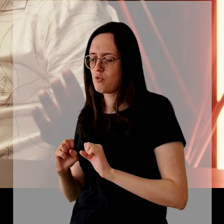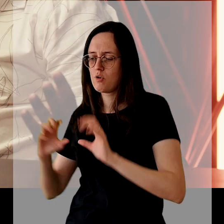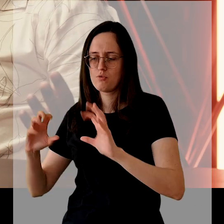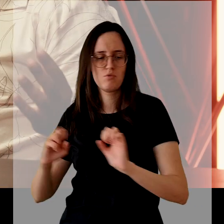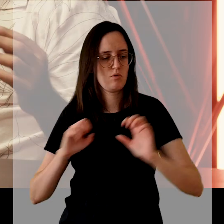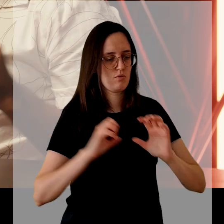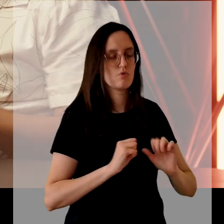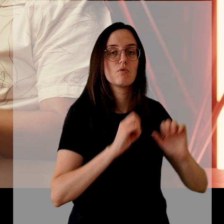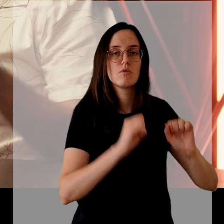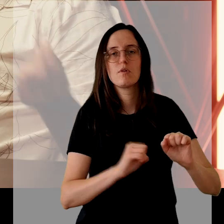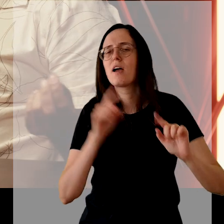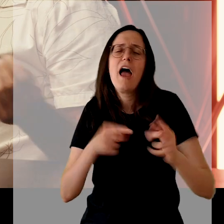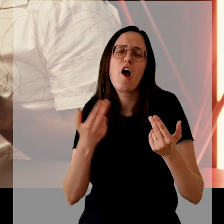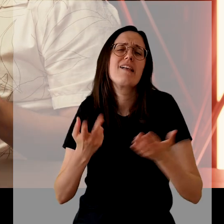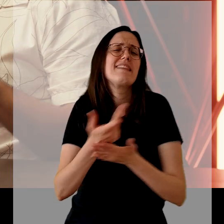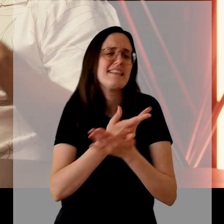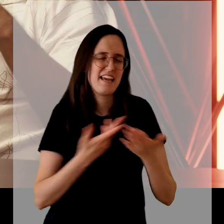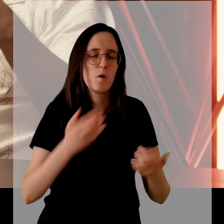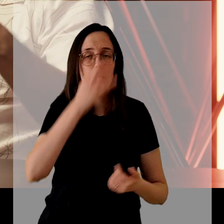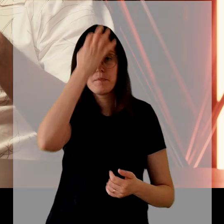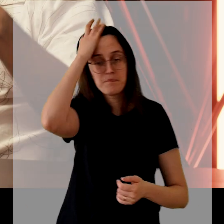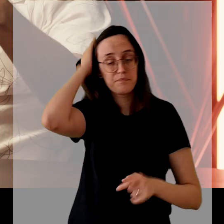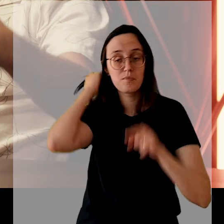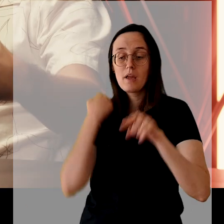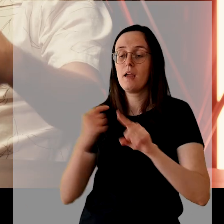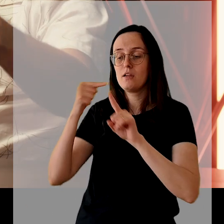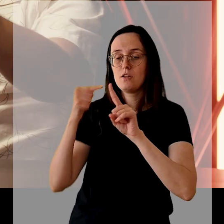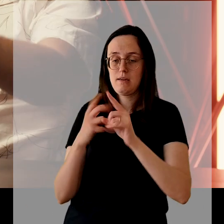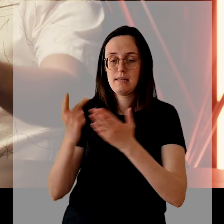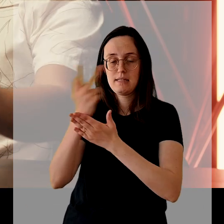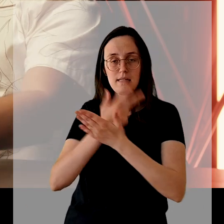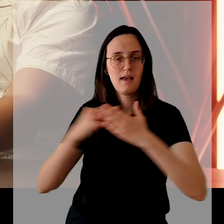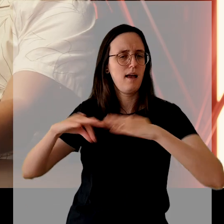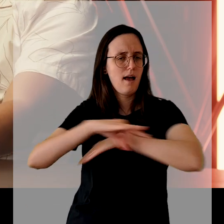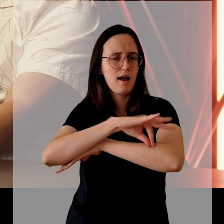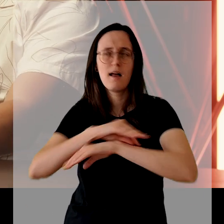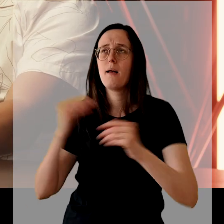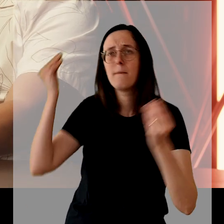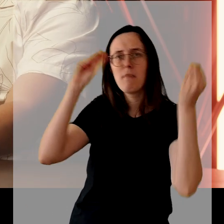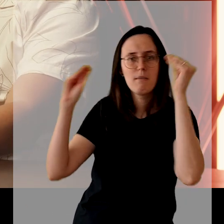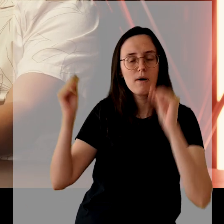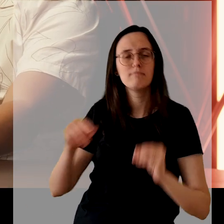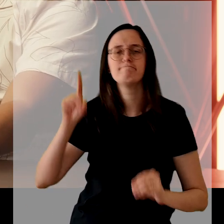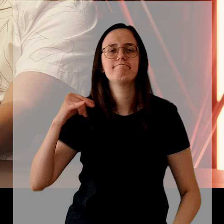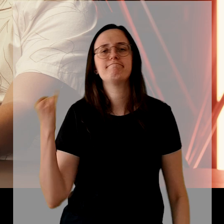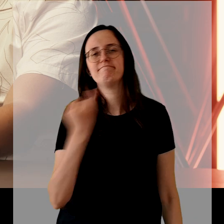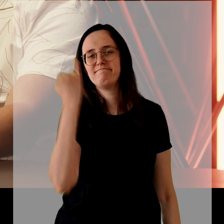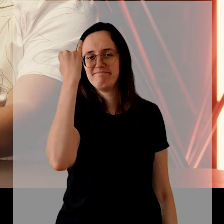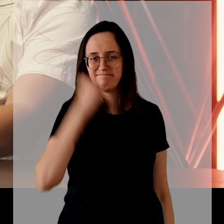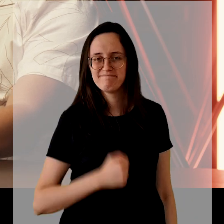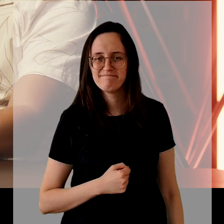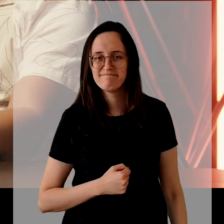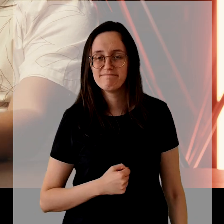fazendo isso com a luz, entendeu? Isso foi um desenho, né? Então esse tipo de desenho, esse tipo de arquitetura que foi sendo criado foi muito